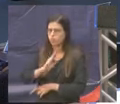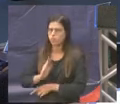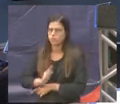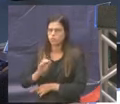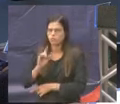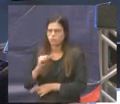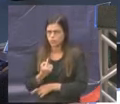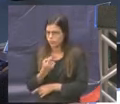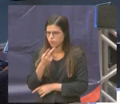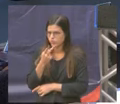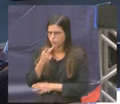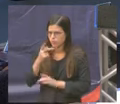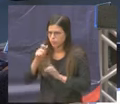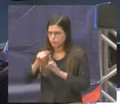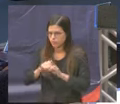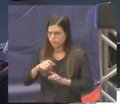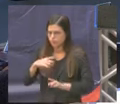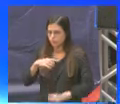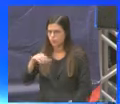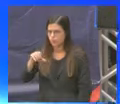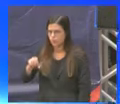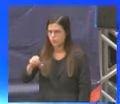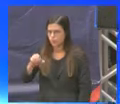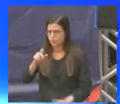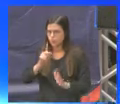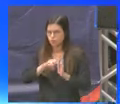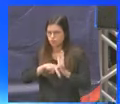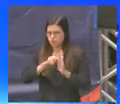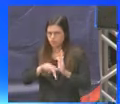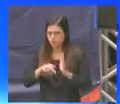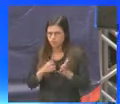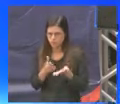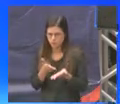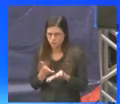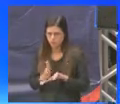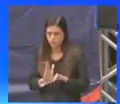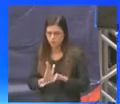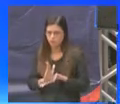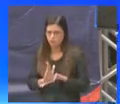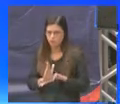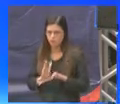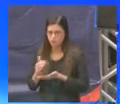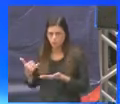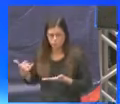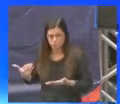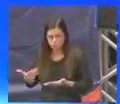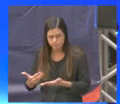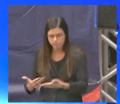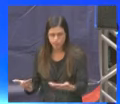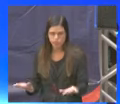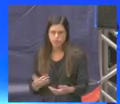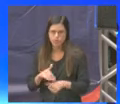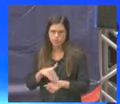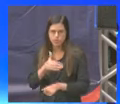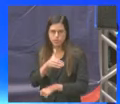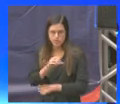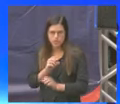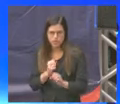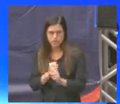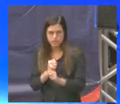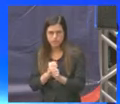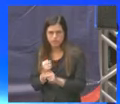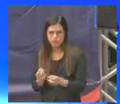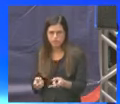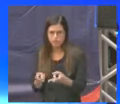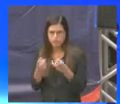isso, esse mês tivemos 9 projetos aprovados. E até hoje, há mais de 10 anos, eu percebo que